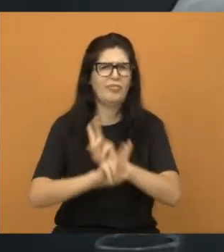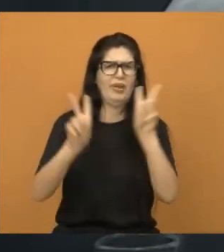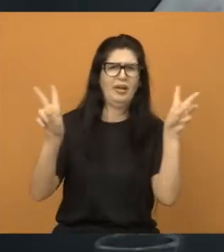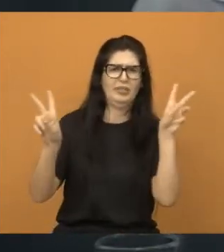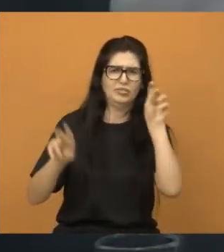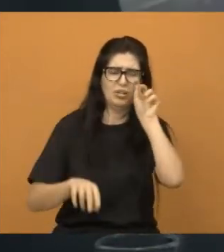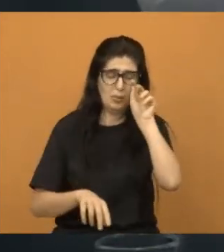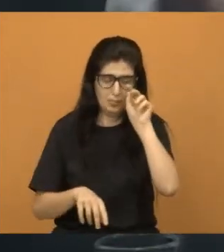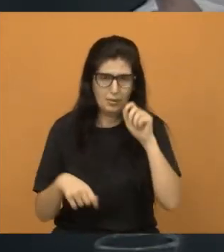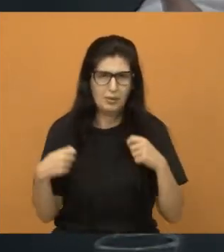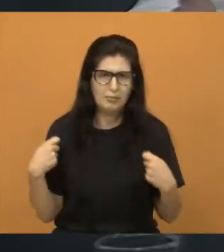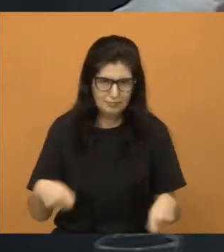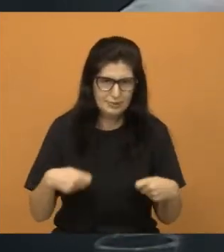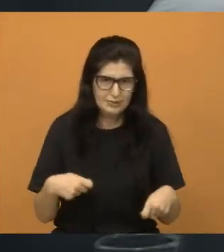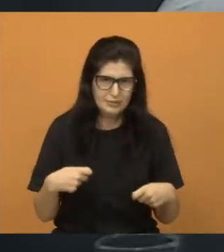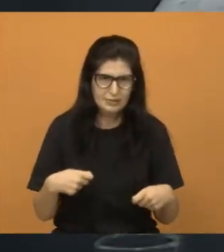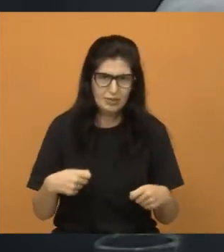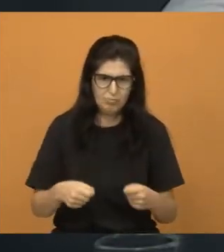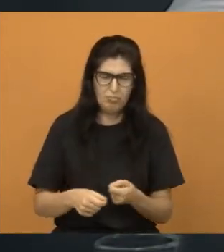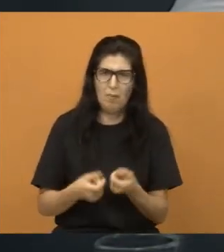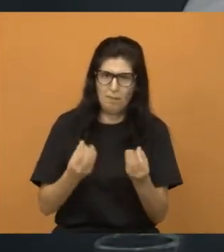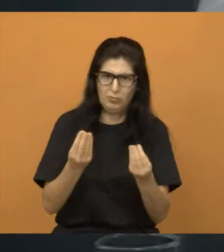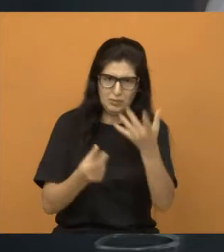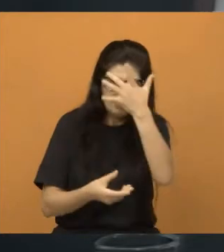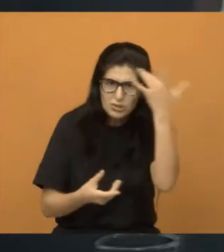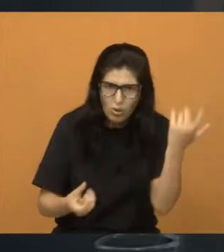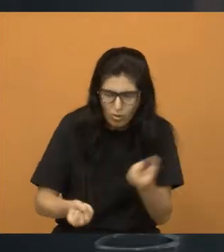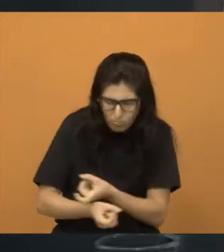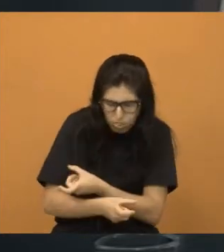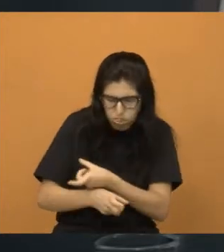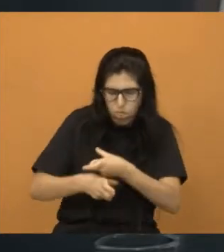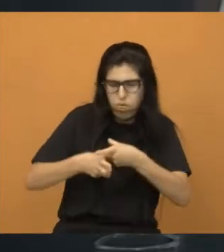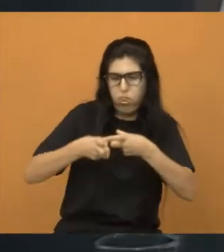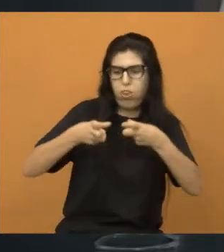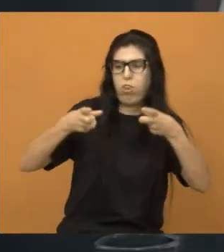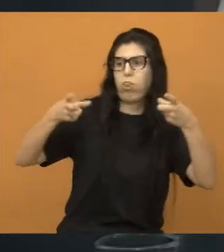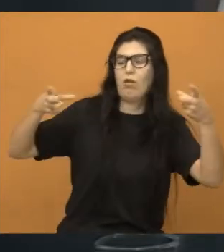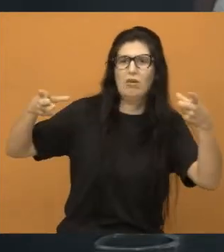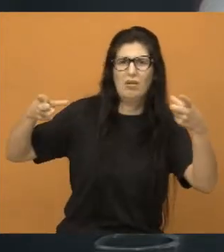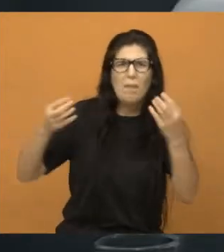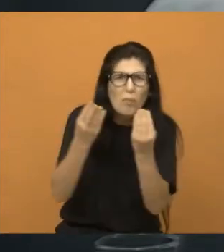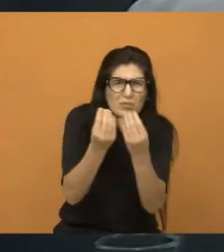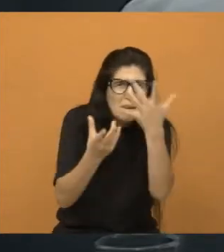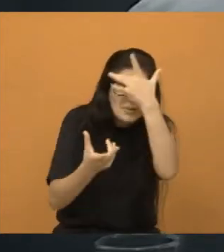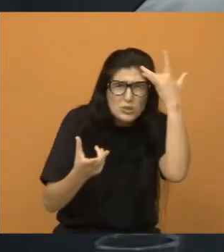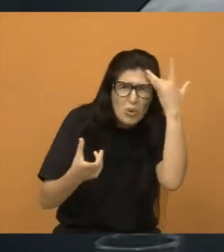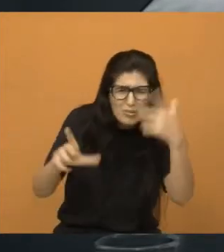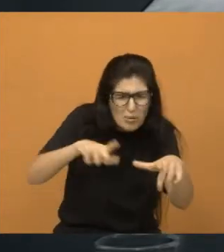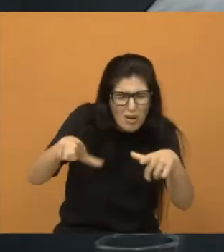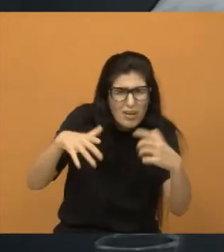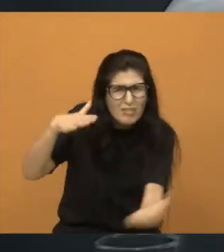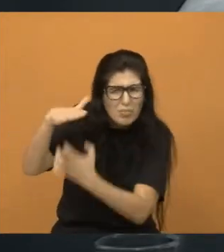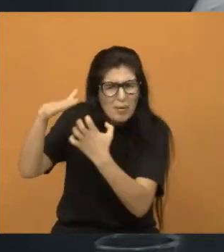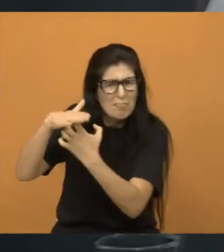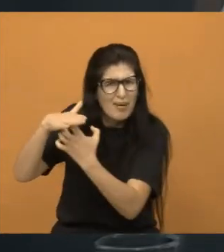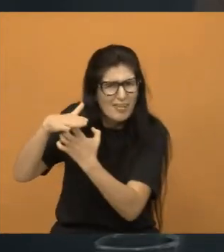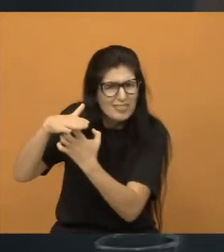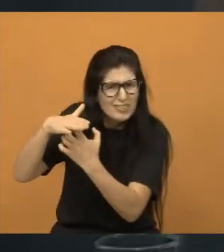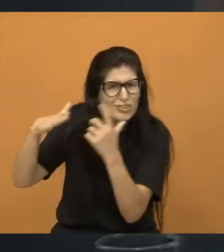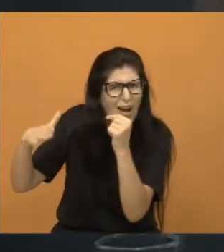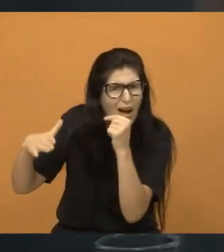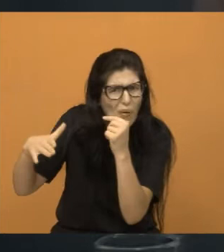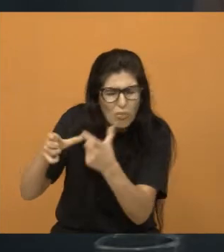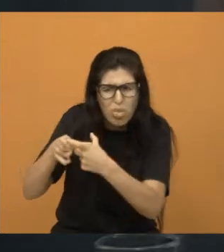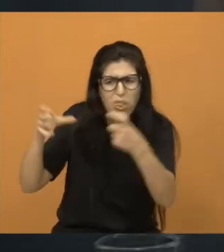fazer com mais com mais. Eu não estou entendendo essa questão, né? Então, e dizer assim que nós estamos